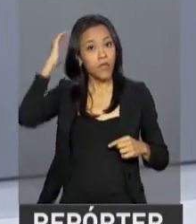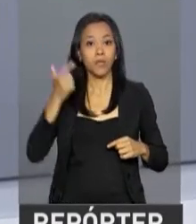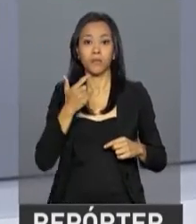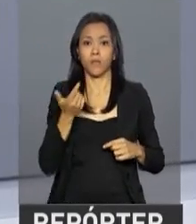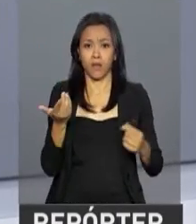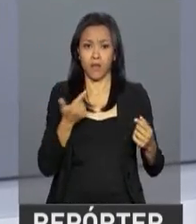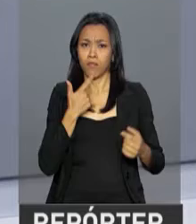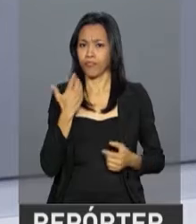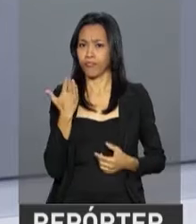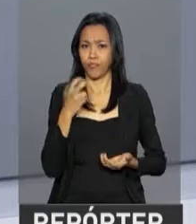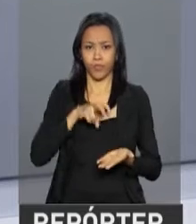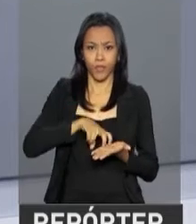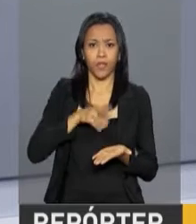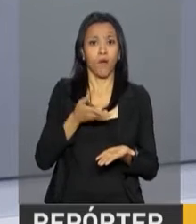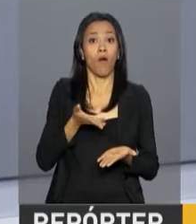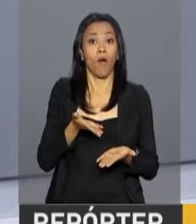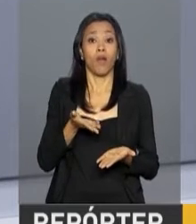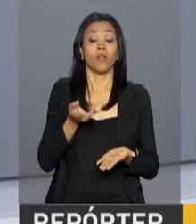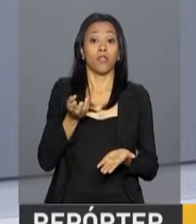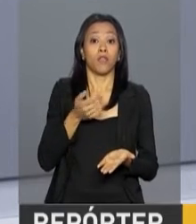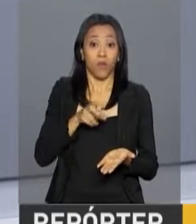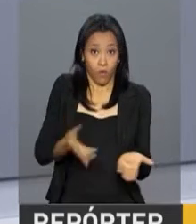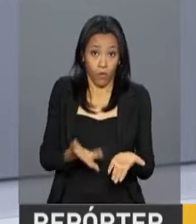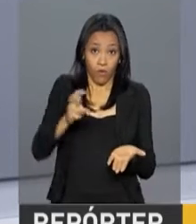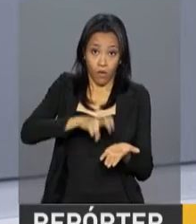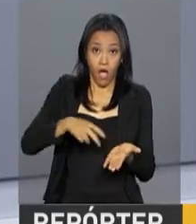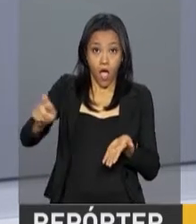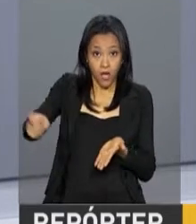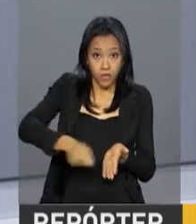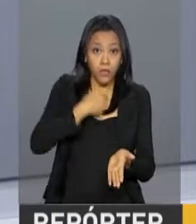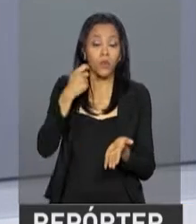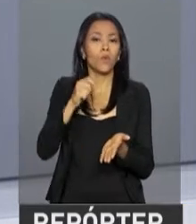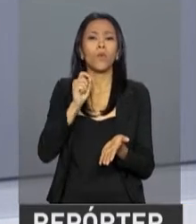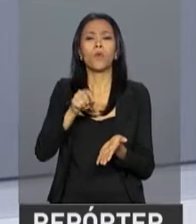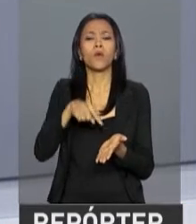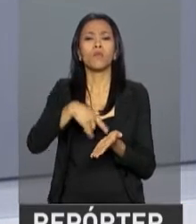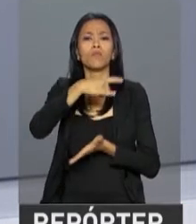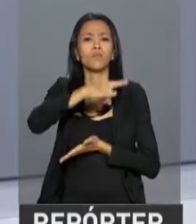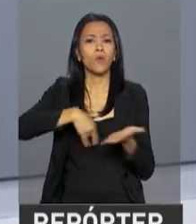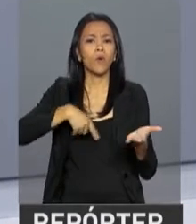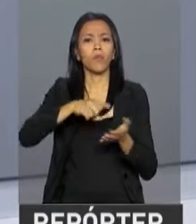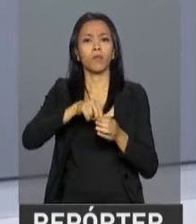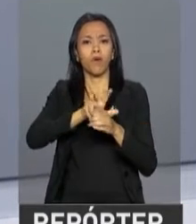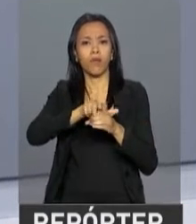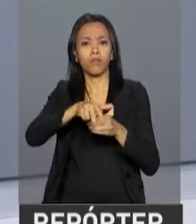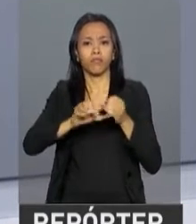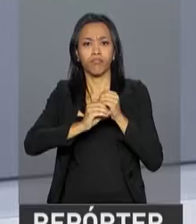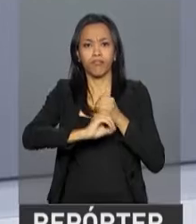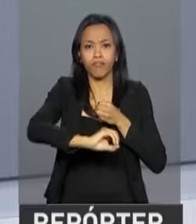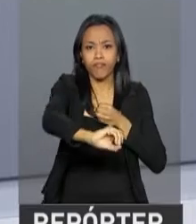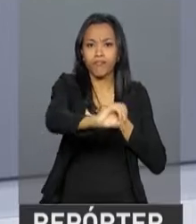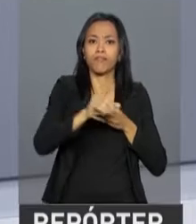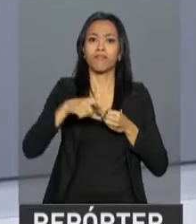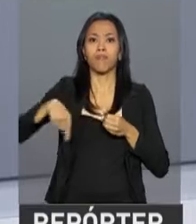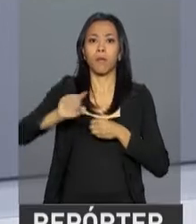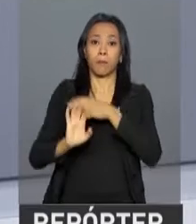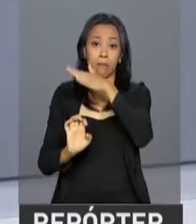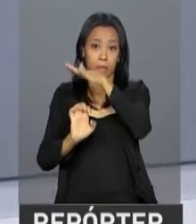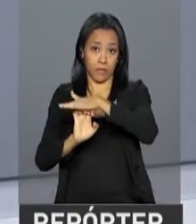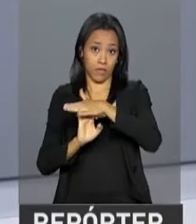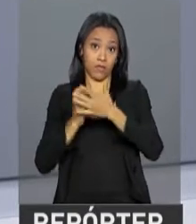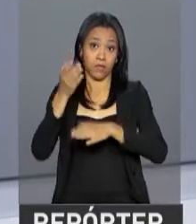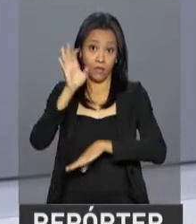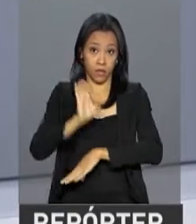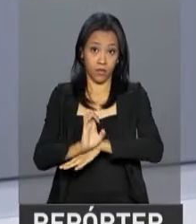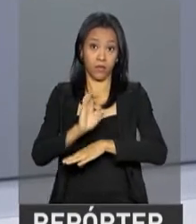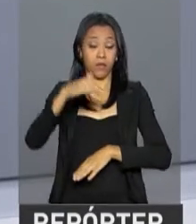pela manhã no palácio do planalto um contrato do programa saneamento para todos para a companhia de saneamento do paraná a iniciativa